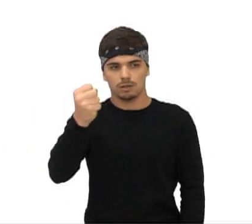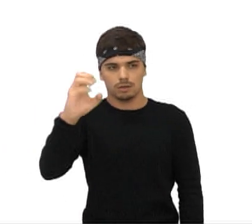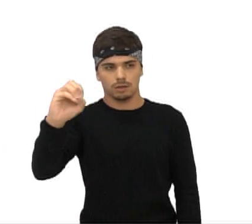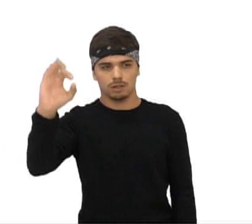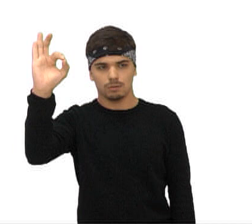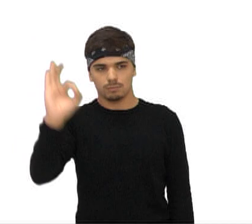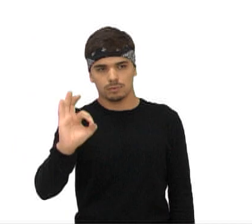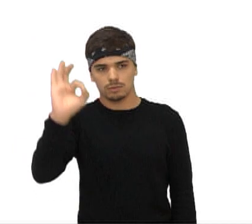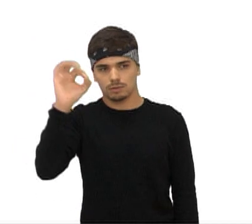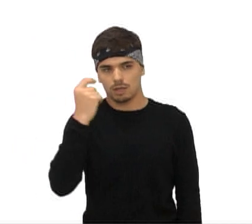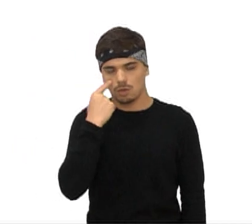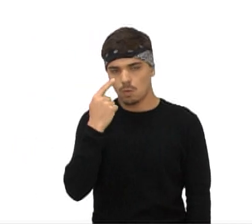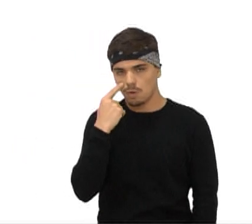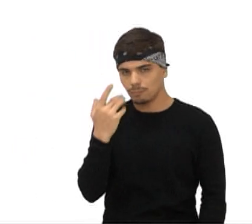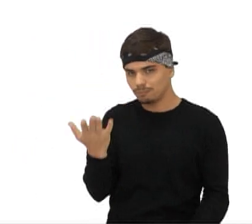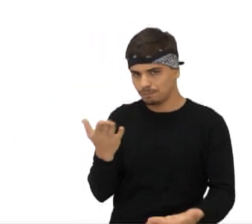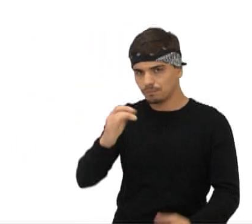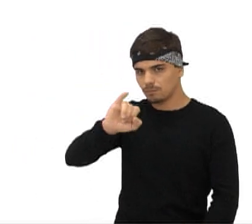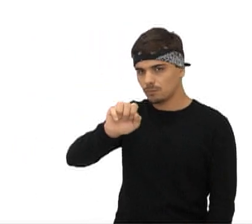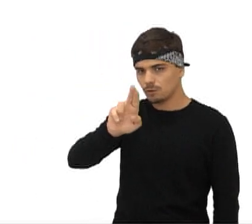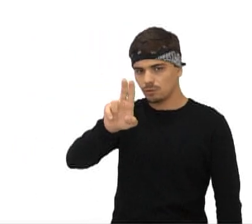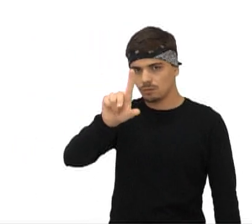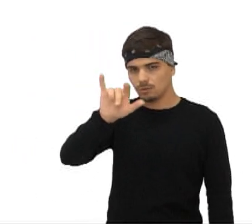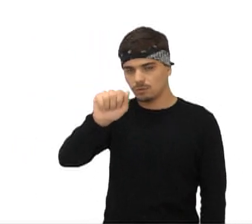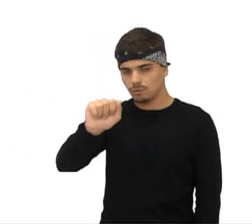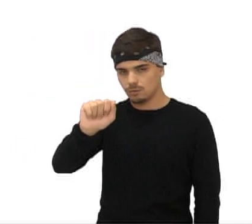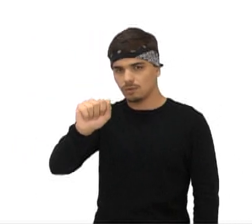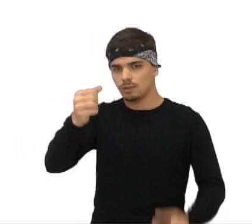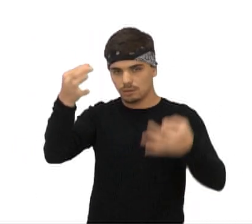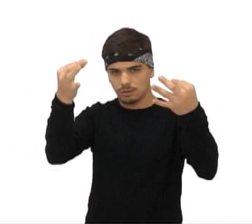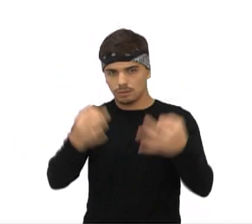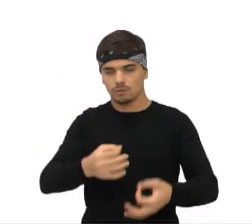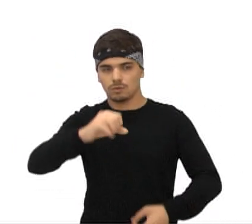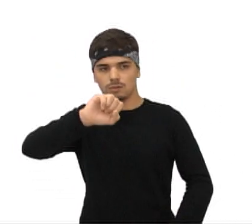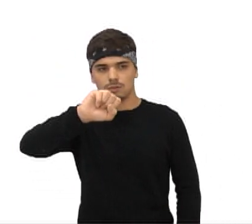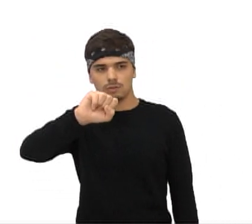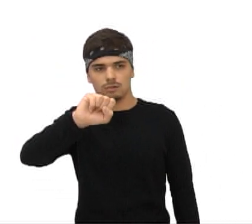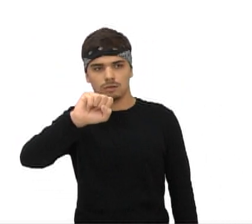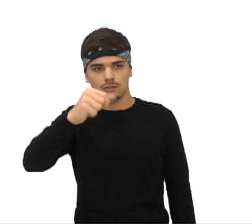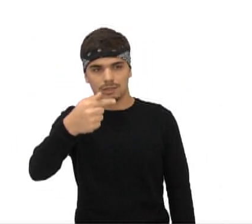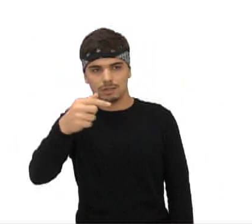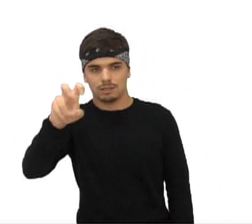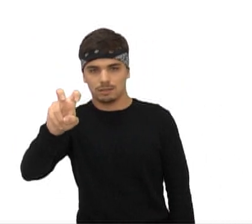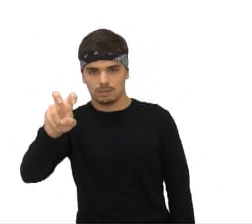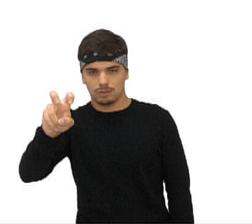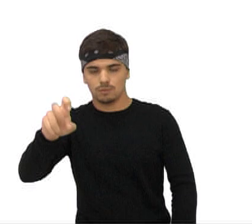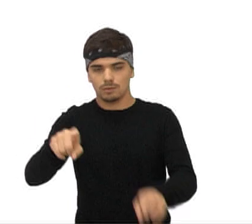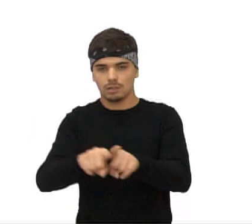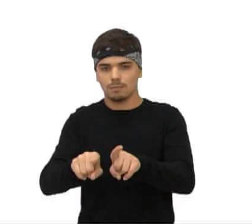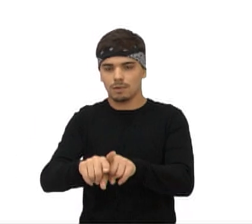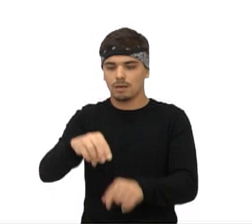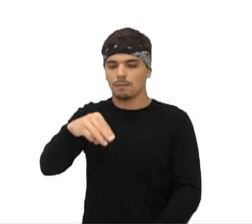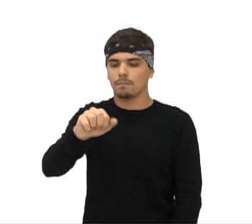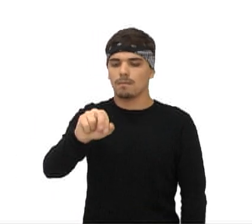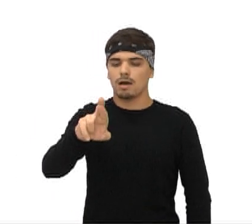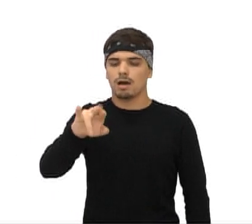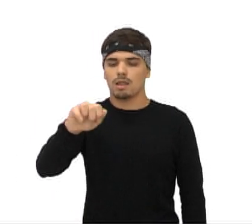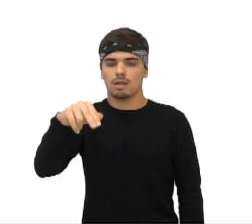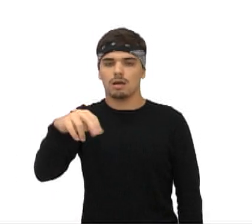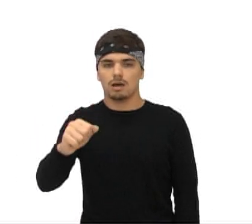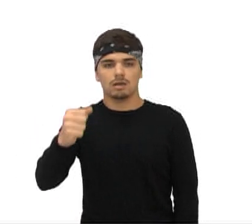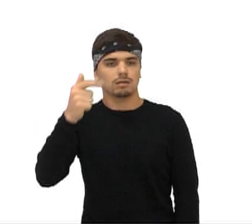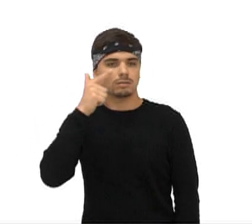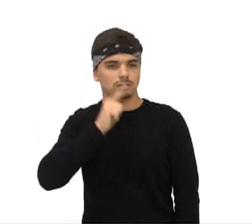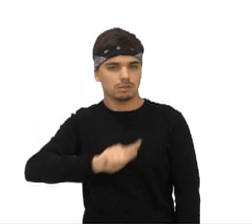Então, temos então que Júlia acertou 75% das questões e Mariana acertou